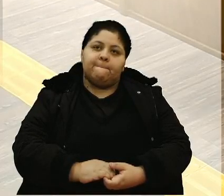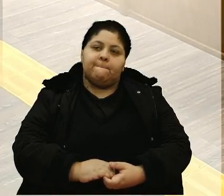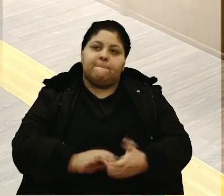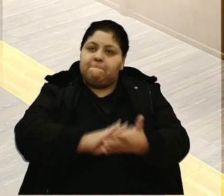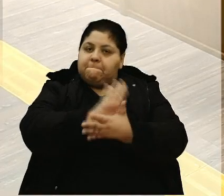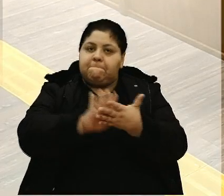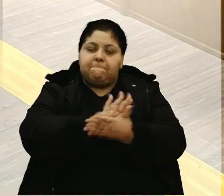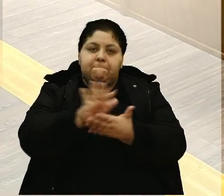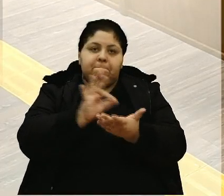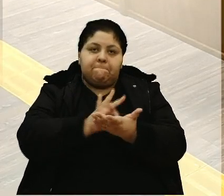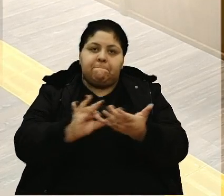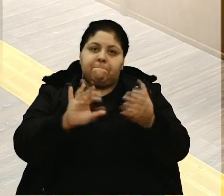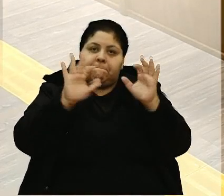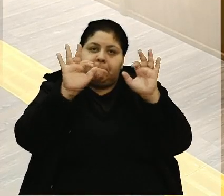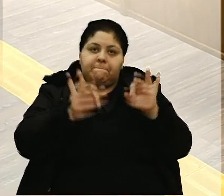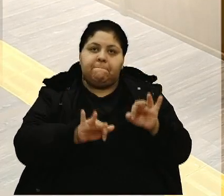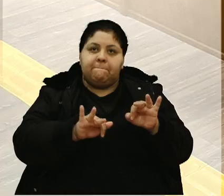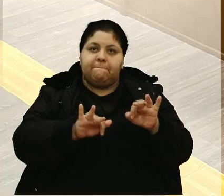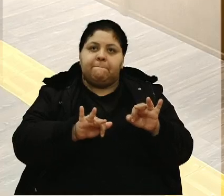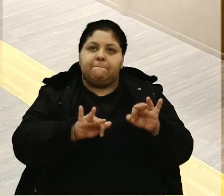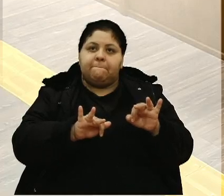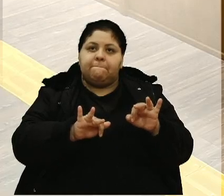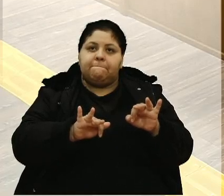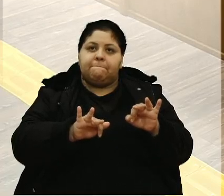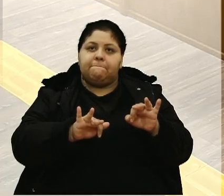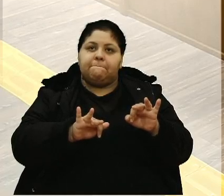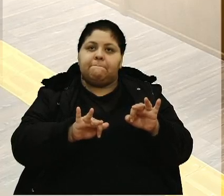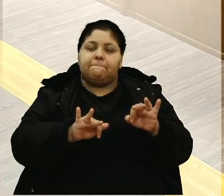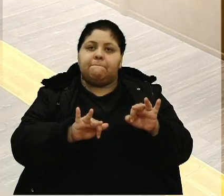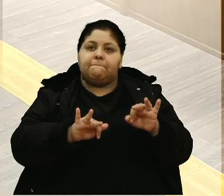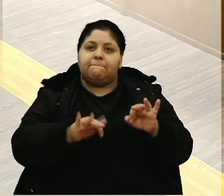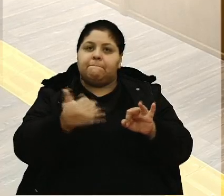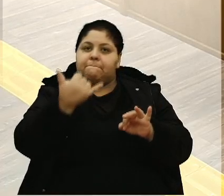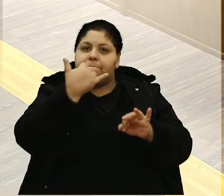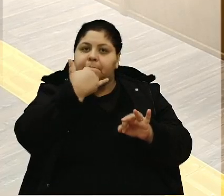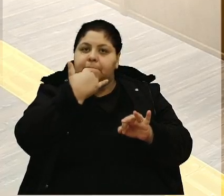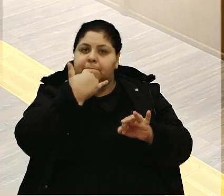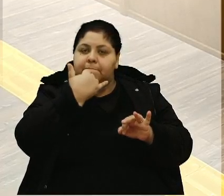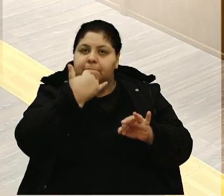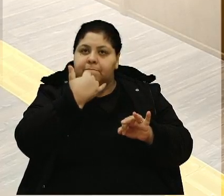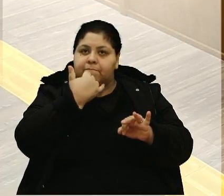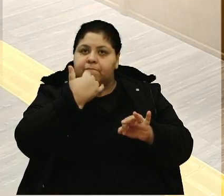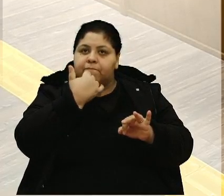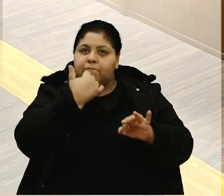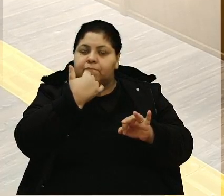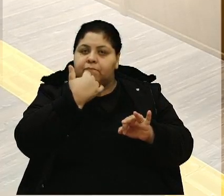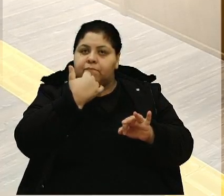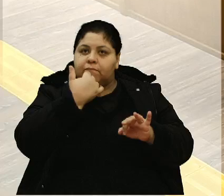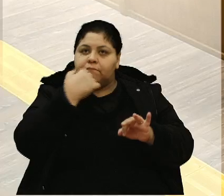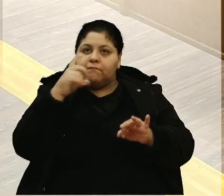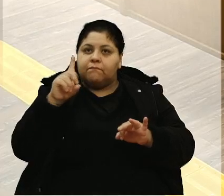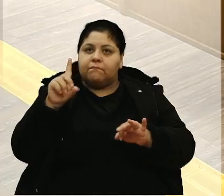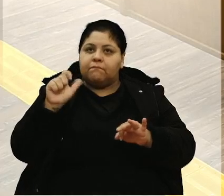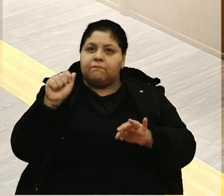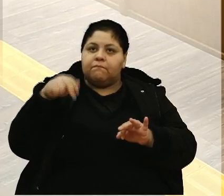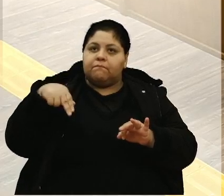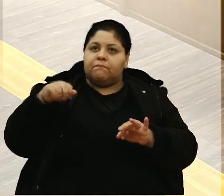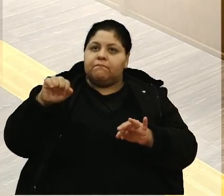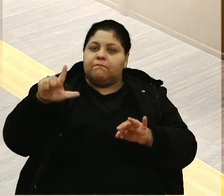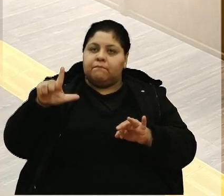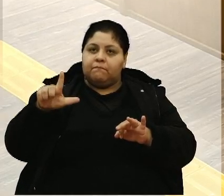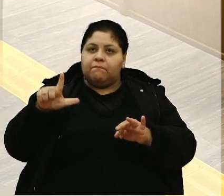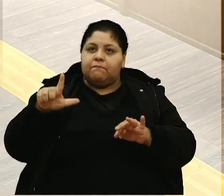Sem mais inscritos, encerrado o espaço. Ah, perdão, tinha mesmo. Daniel, hoje está difícil. Vereador